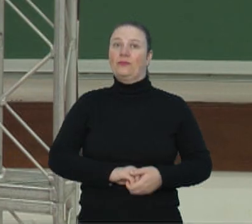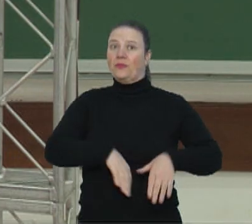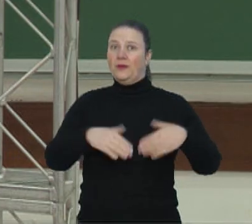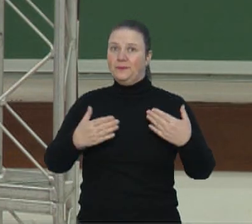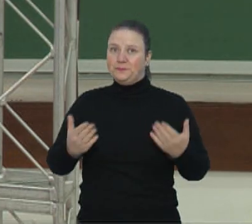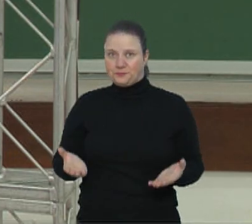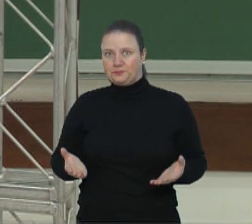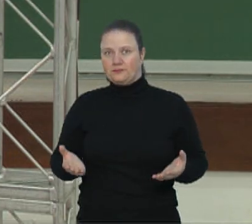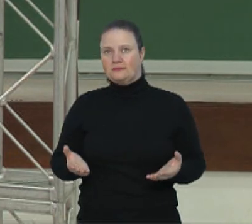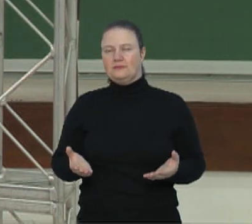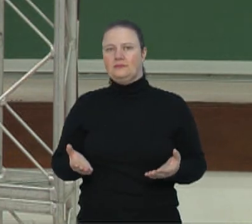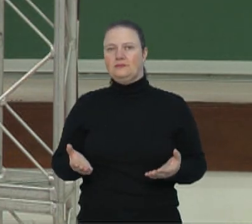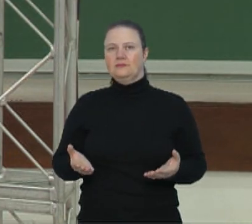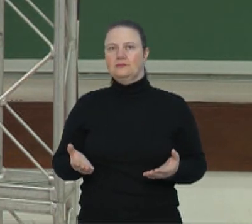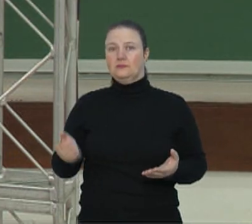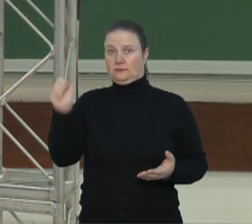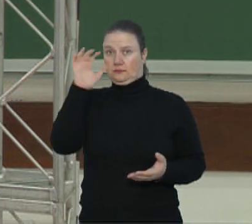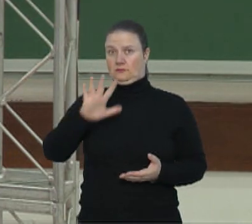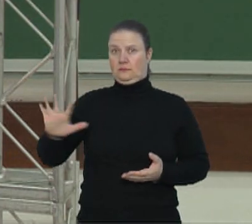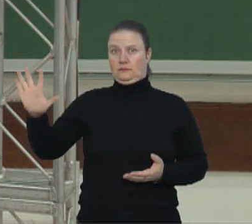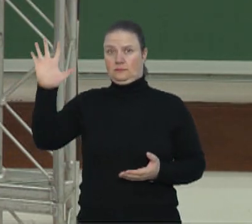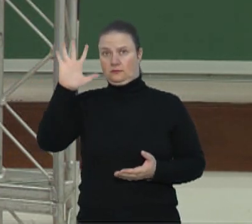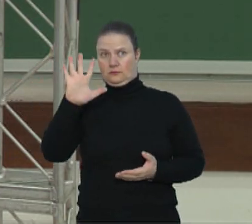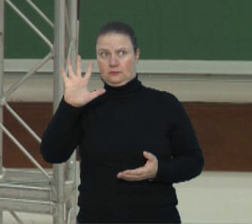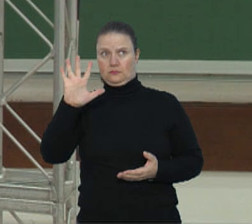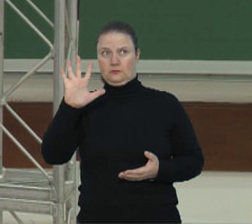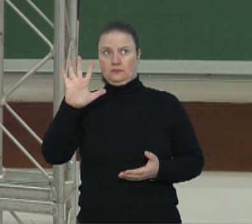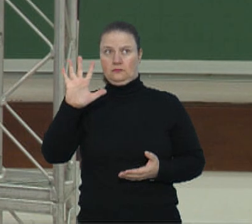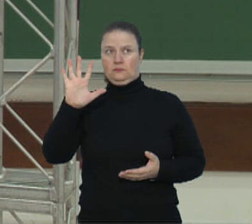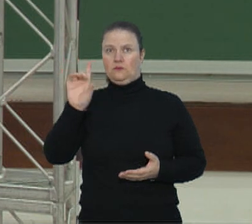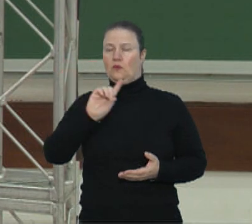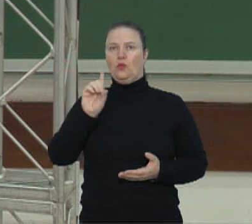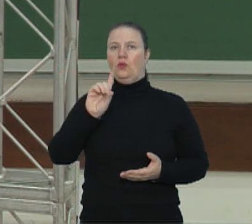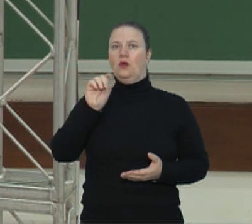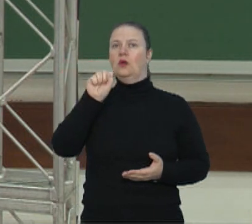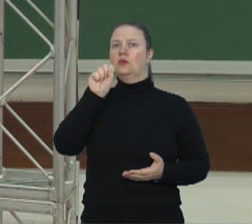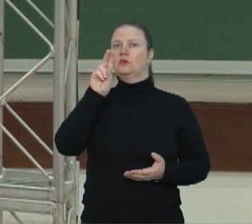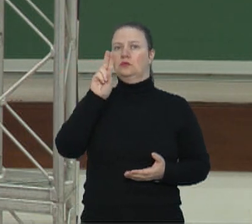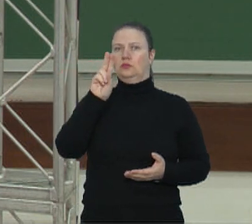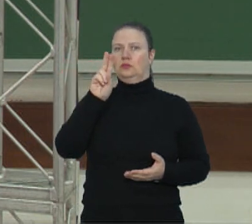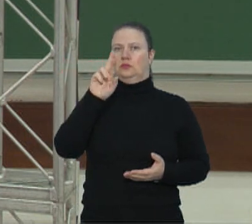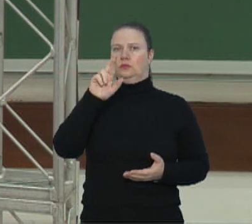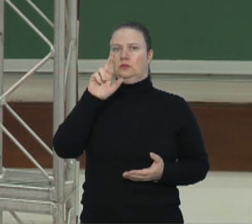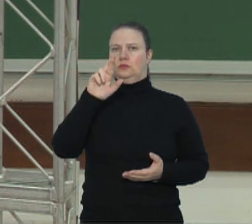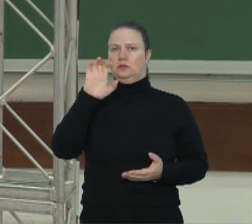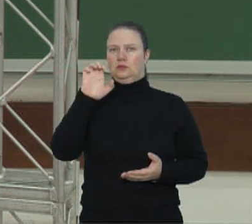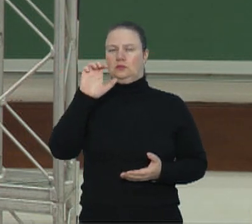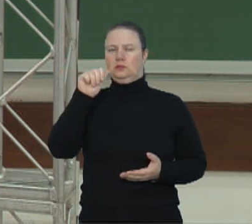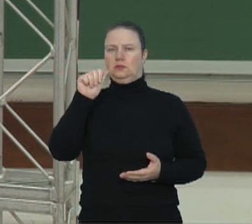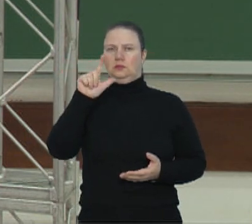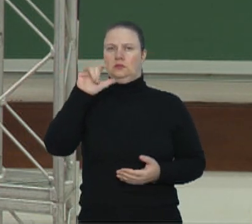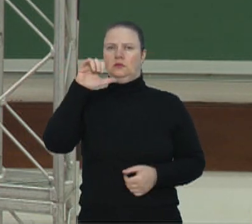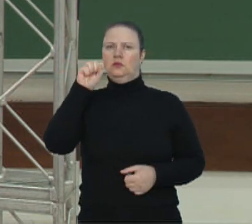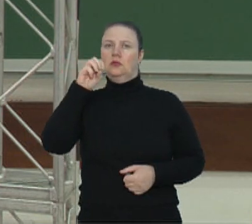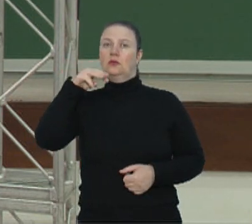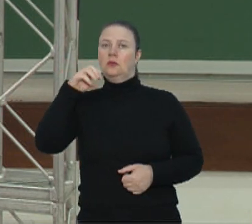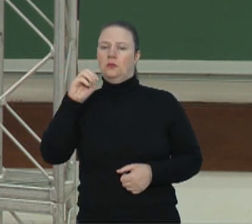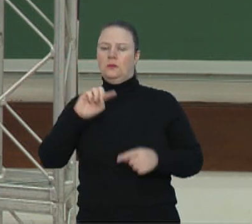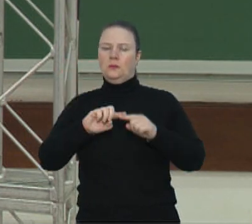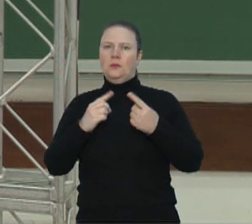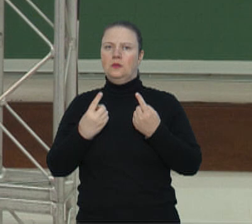Então, essa imagem não é do surrealismo, né, mas ela trabalha ali um processo parecido